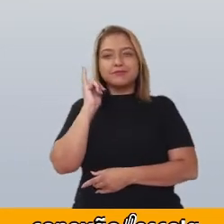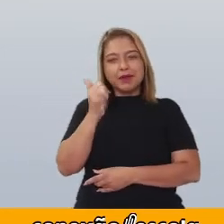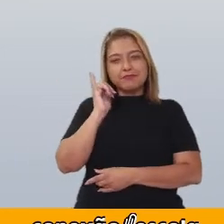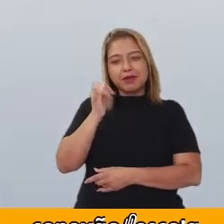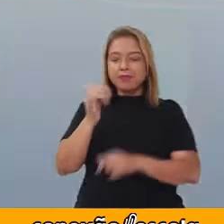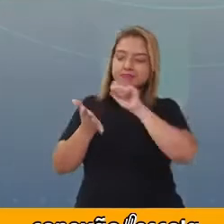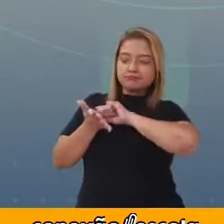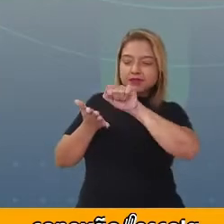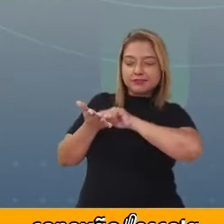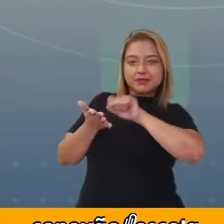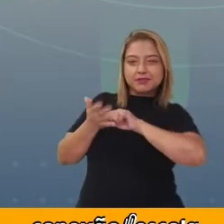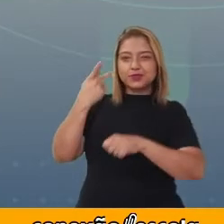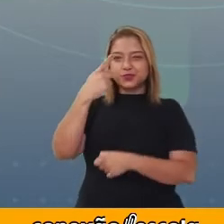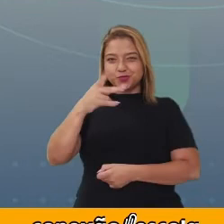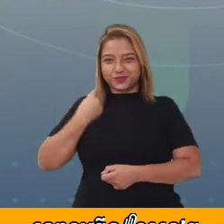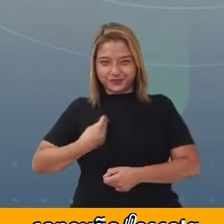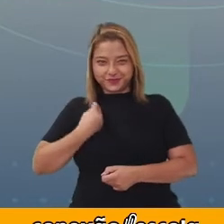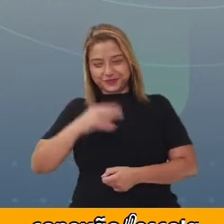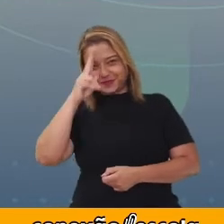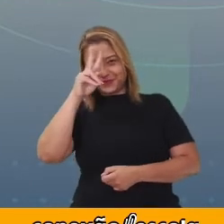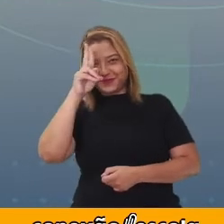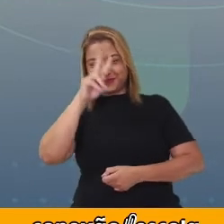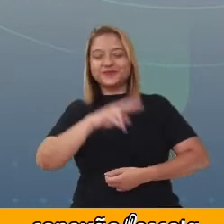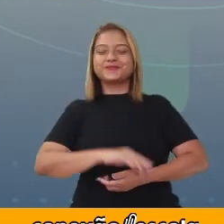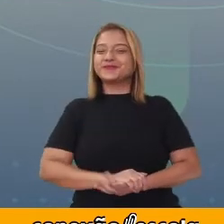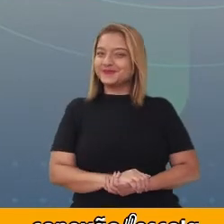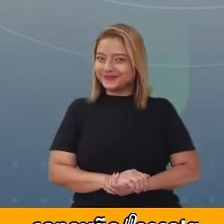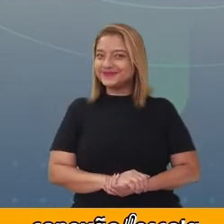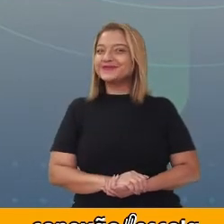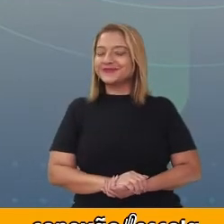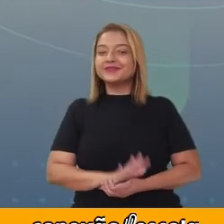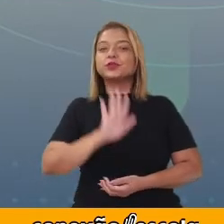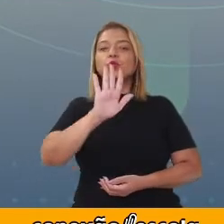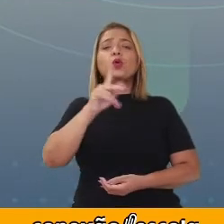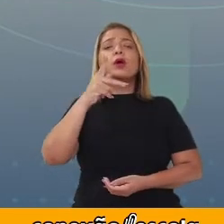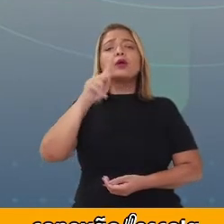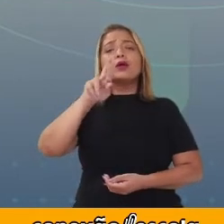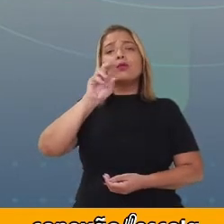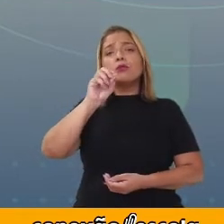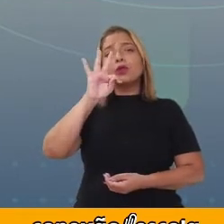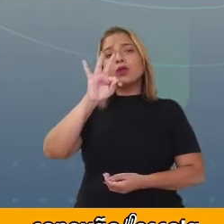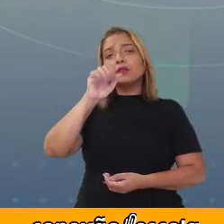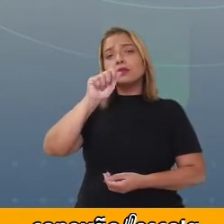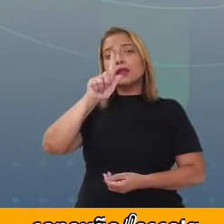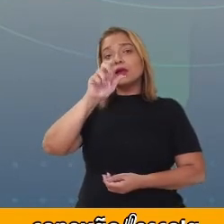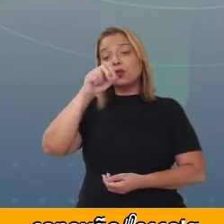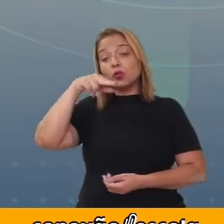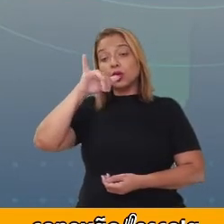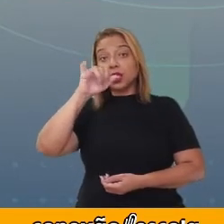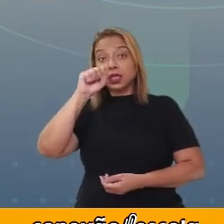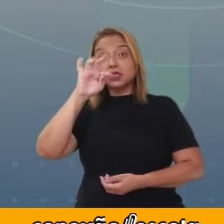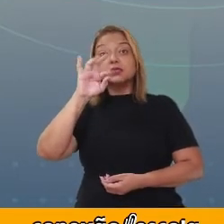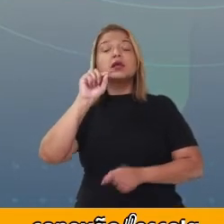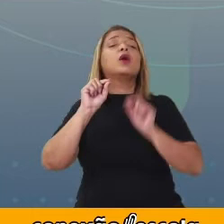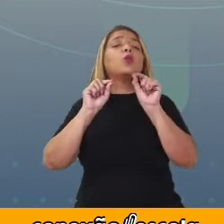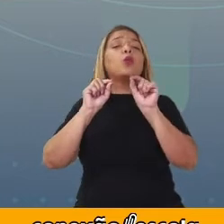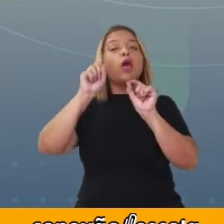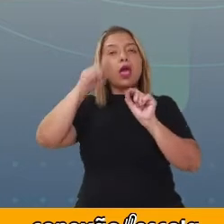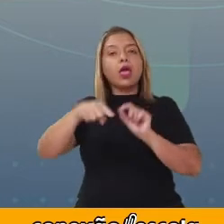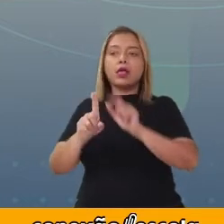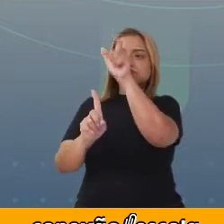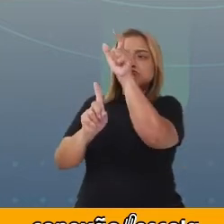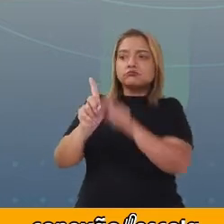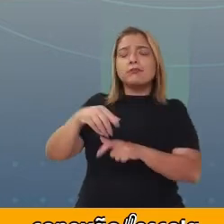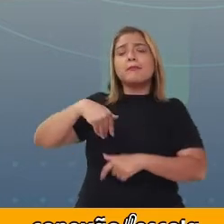sua história? Bom, protagonista é o participante mais importante